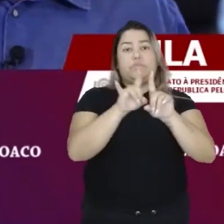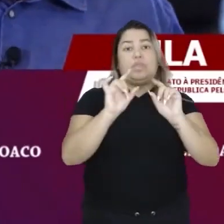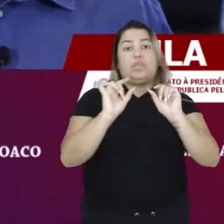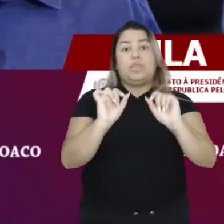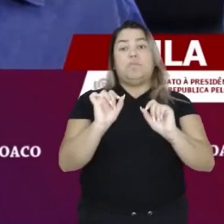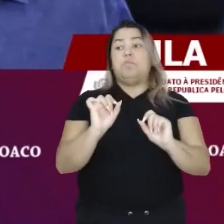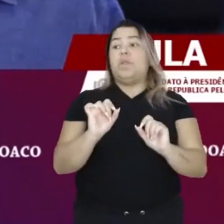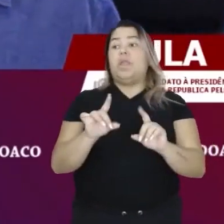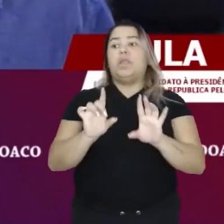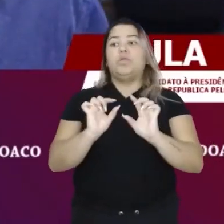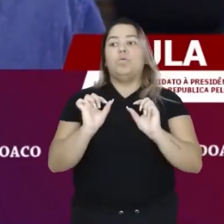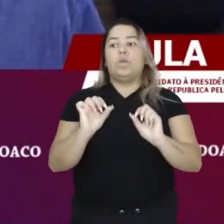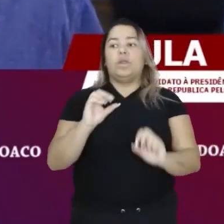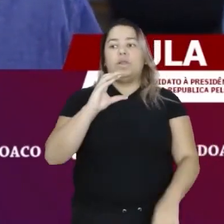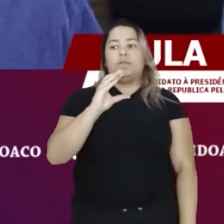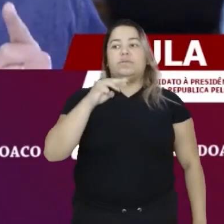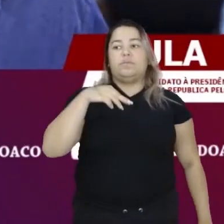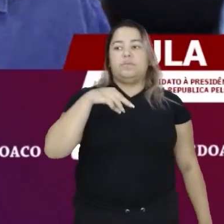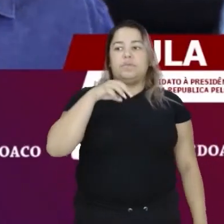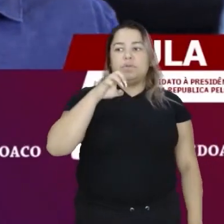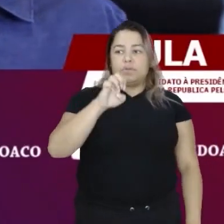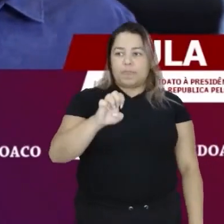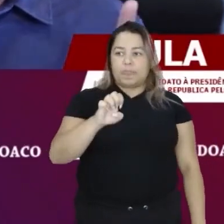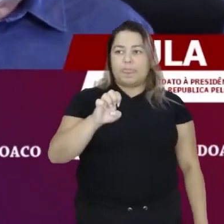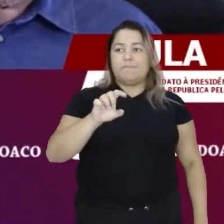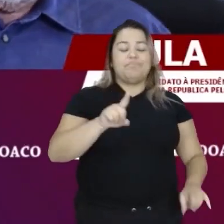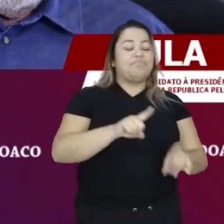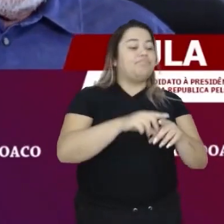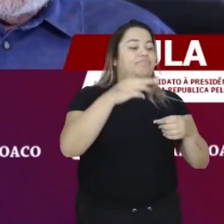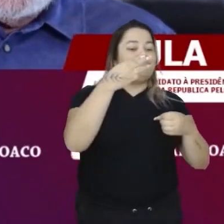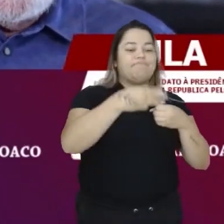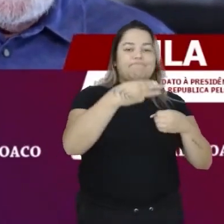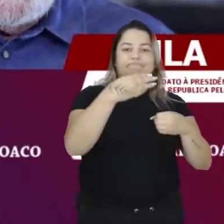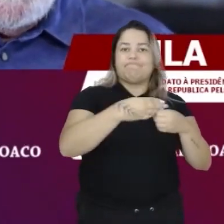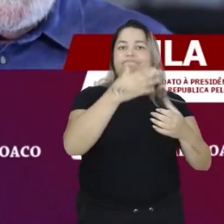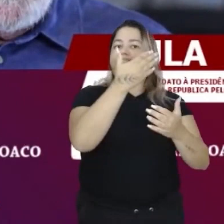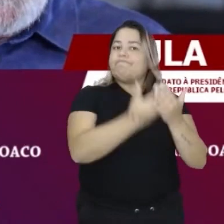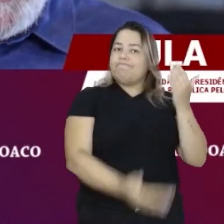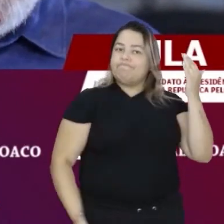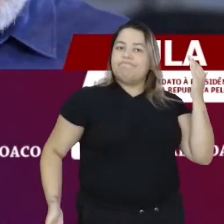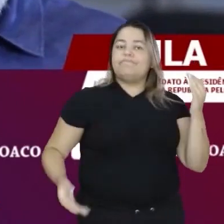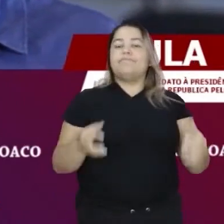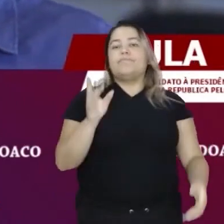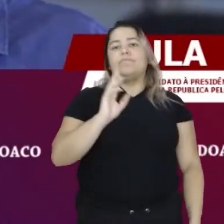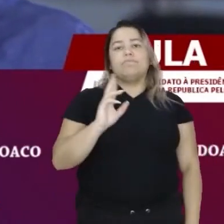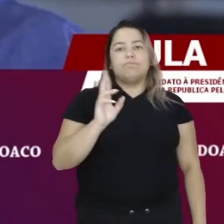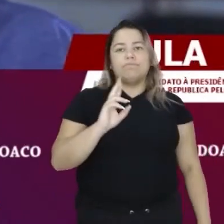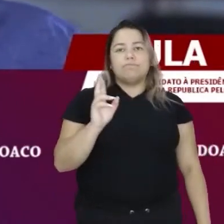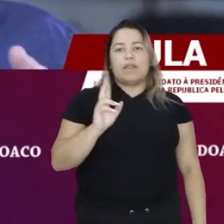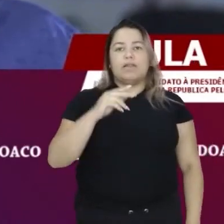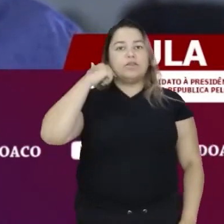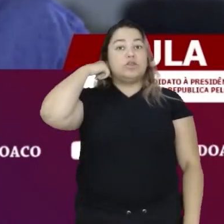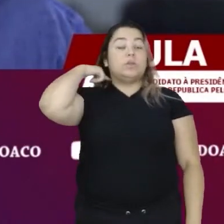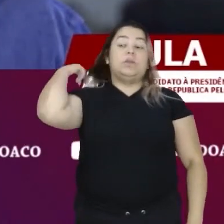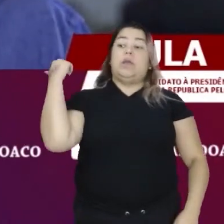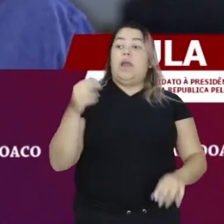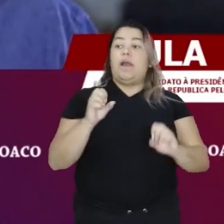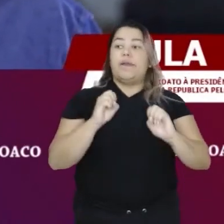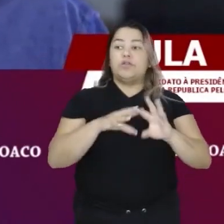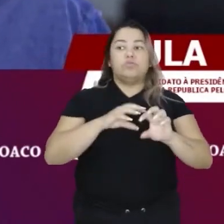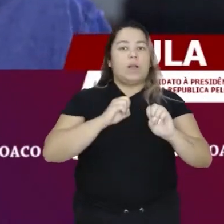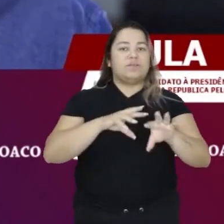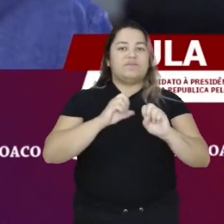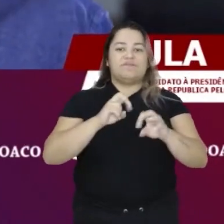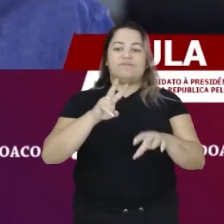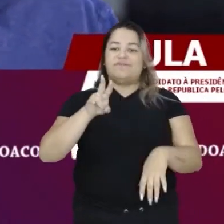ao mexer no ICMS, os municípios vão perder dinheiro. E os municípios perdendo dinheiro, a educação vai perder